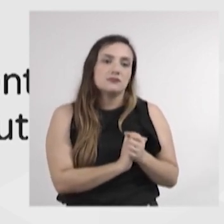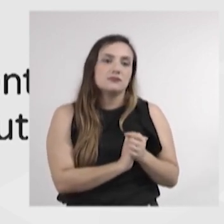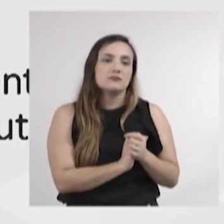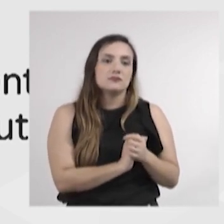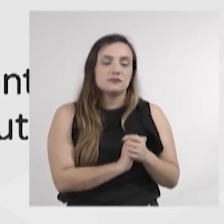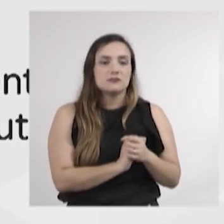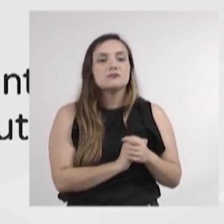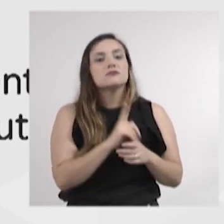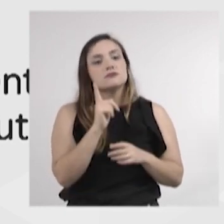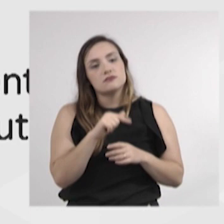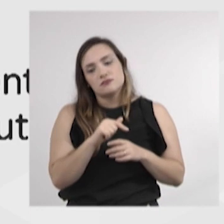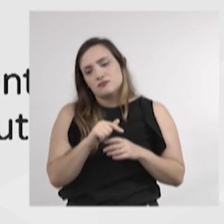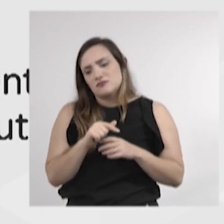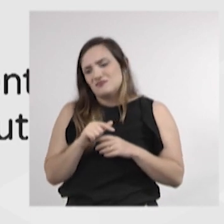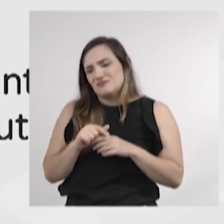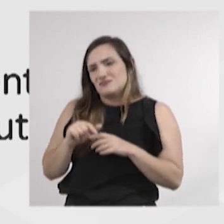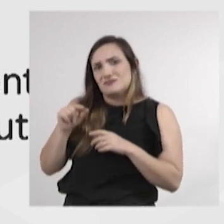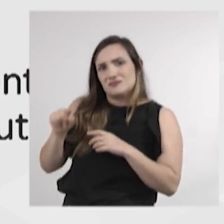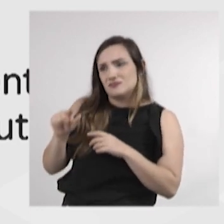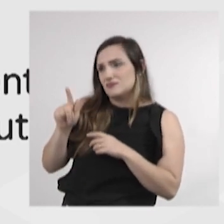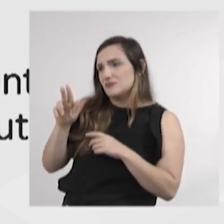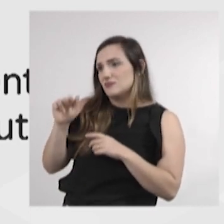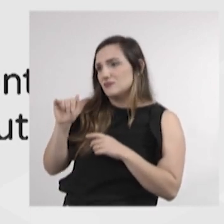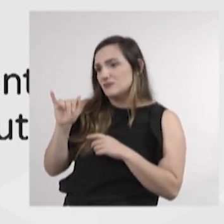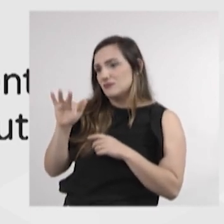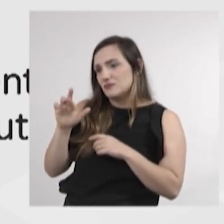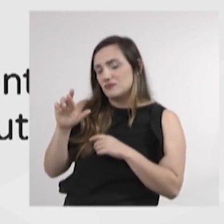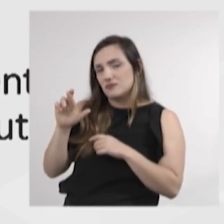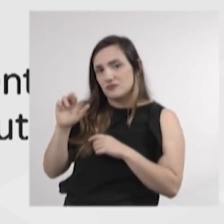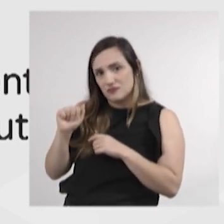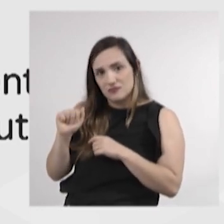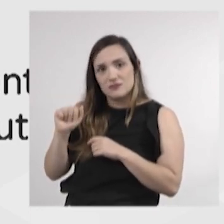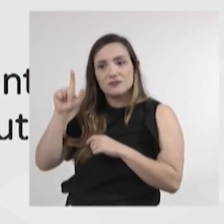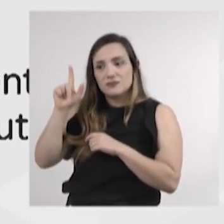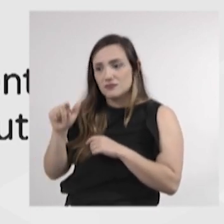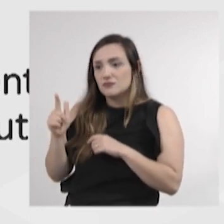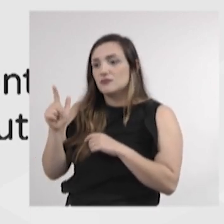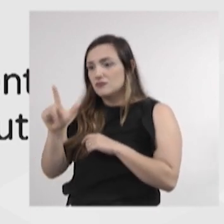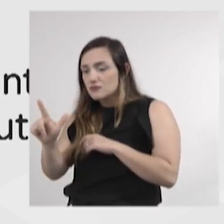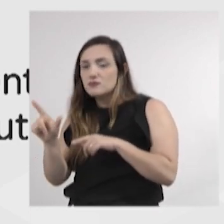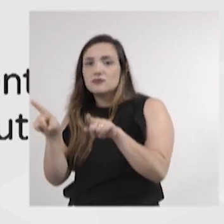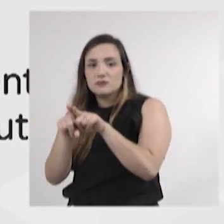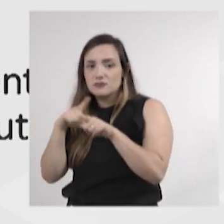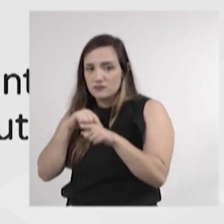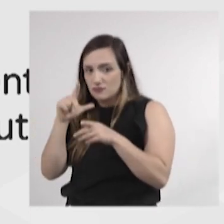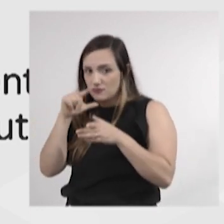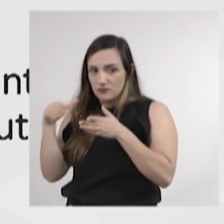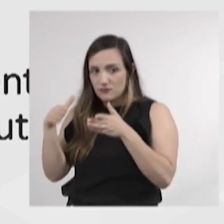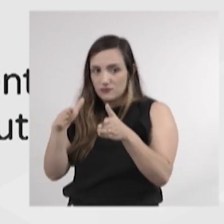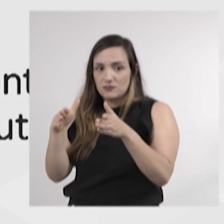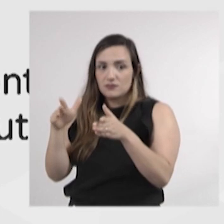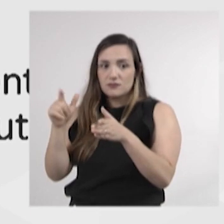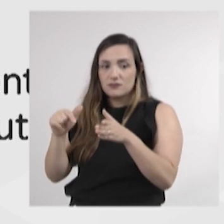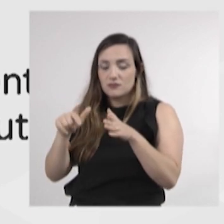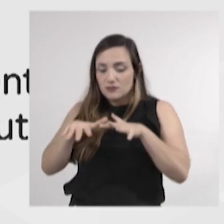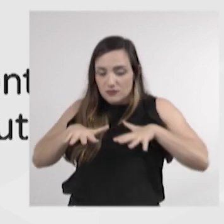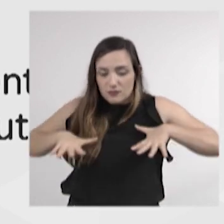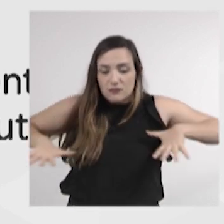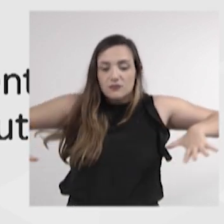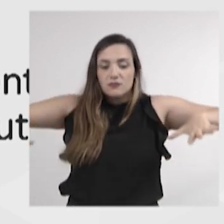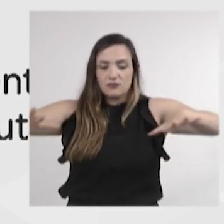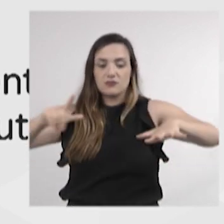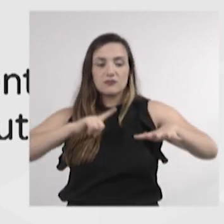a indireta. A indireta seria de Guaíra, que é o remanso do reservatório, até chegar nas 2 barragens lá em cima. A área de drenagem direta é em volta